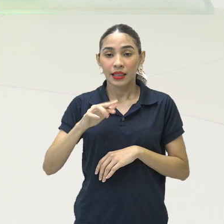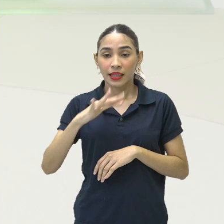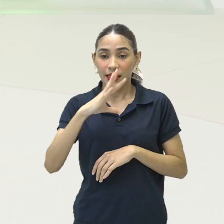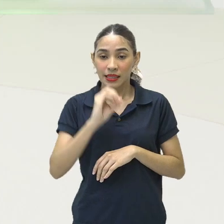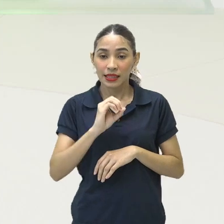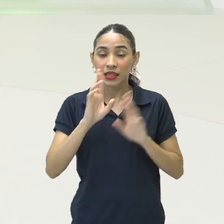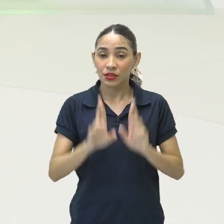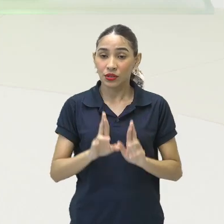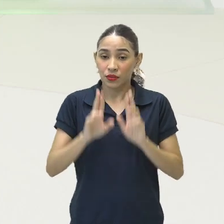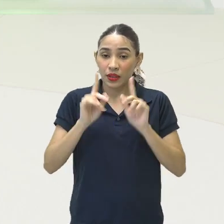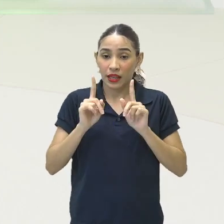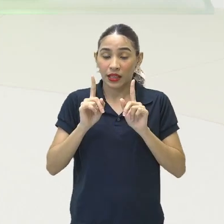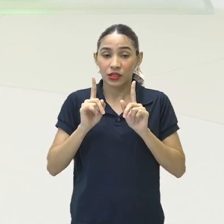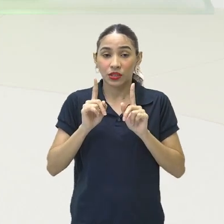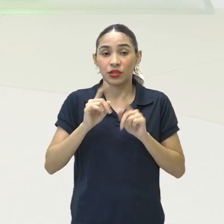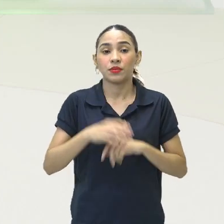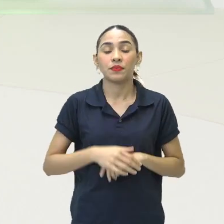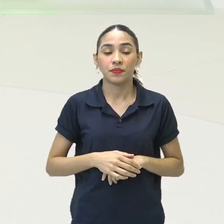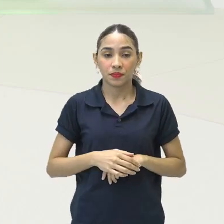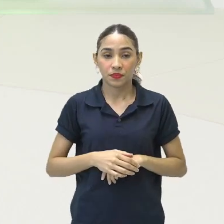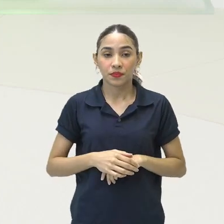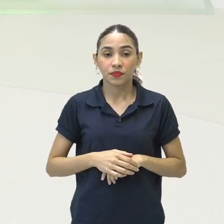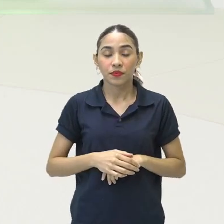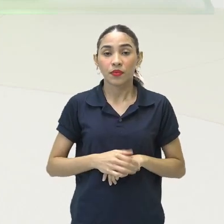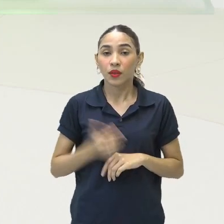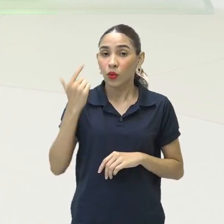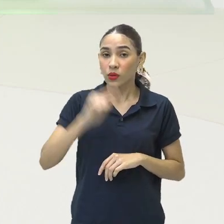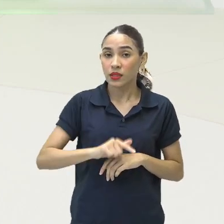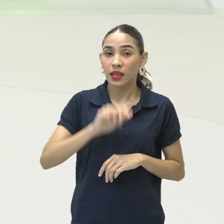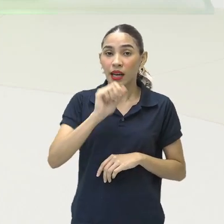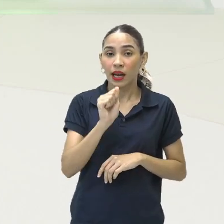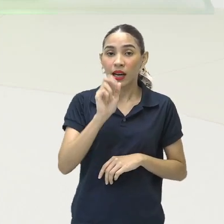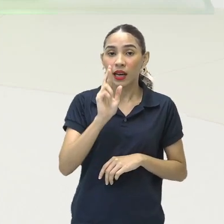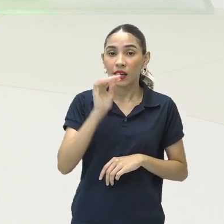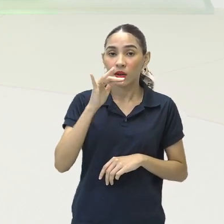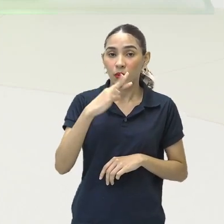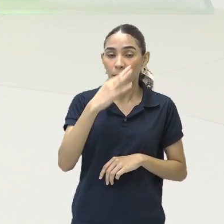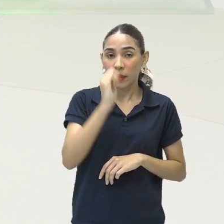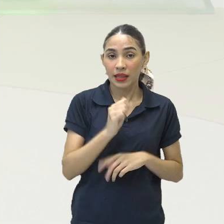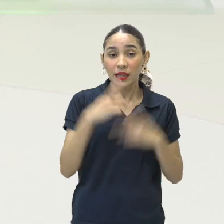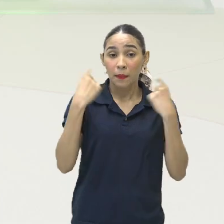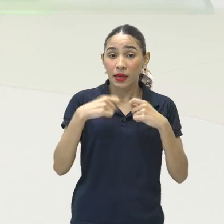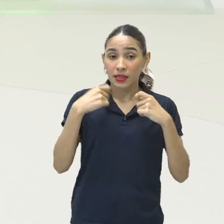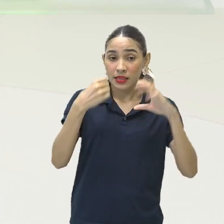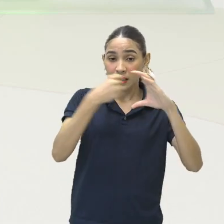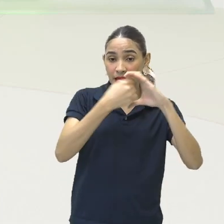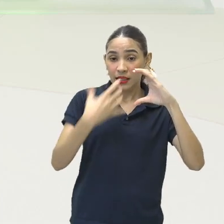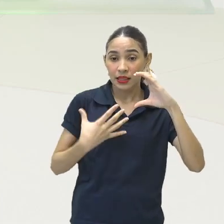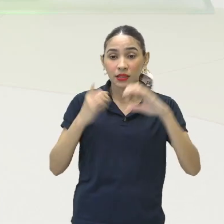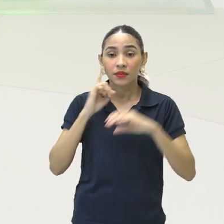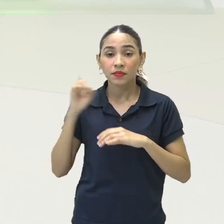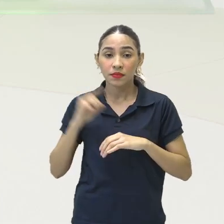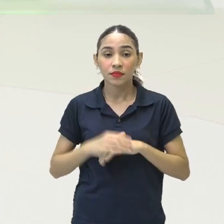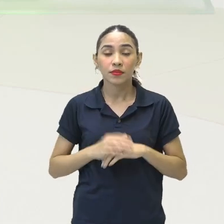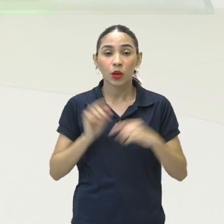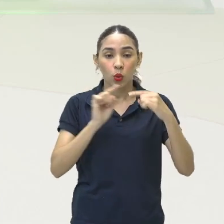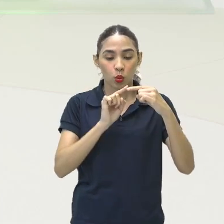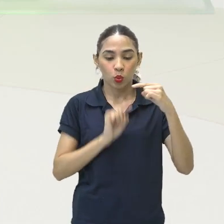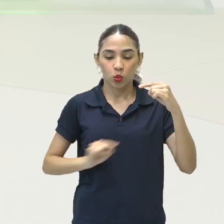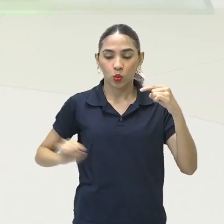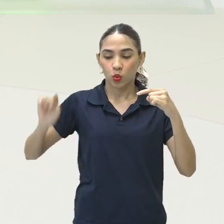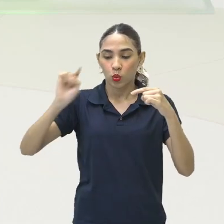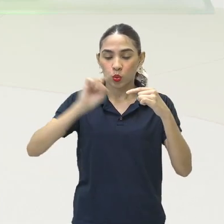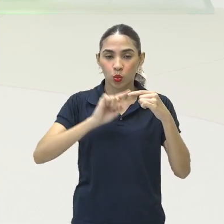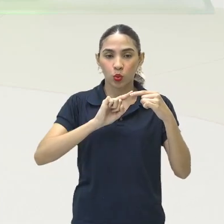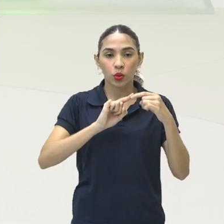são diferentes dessa daqui. Para ser aromática, tem que ter essa característica aqui. Esse daqui é o núcleo aromático,